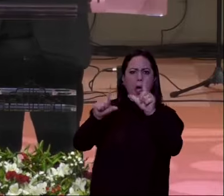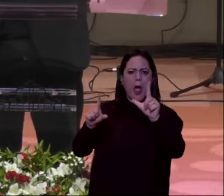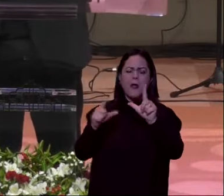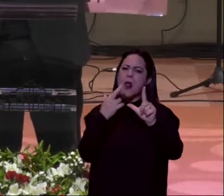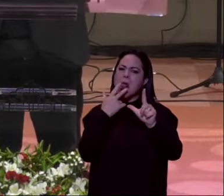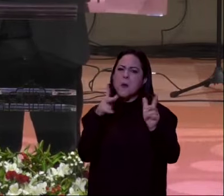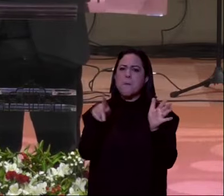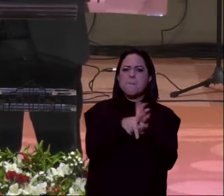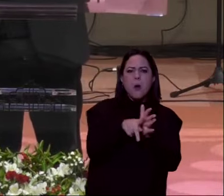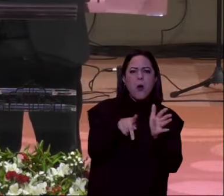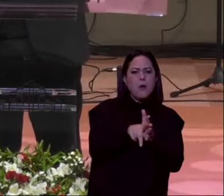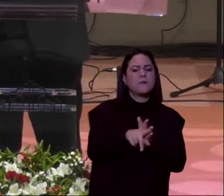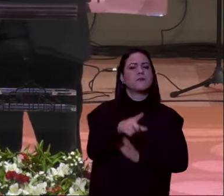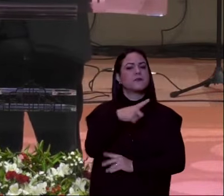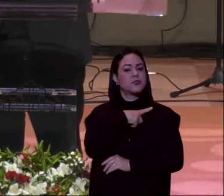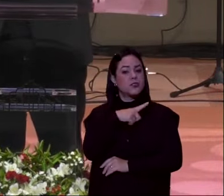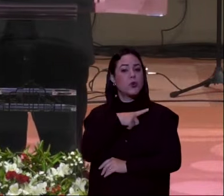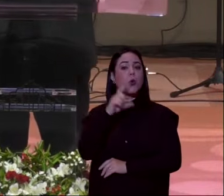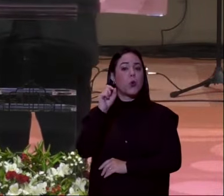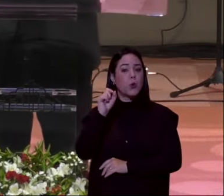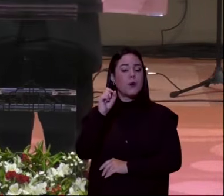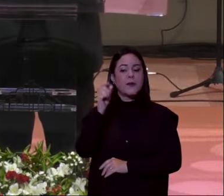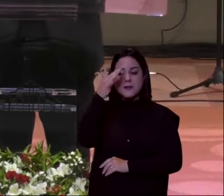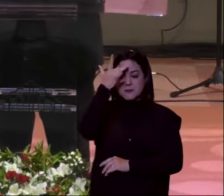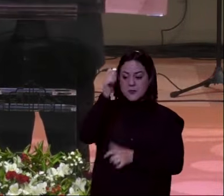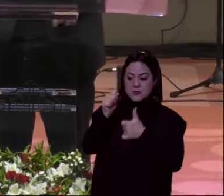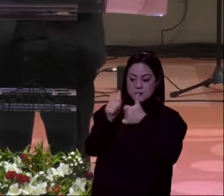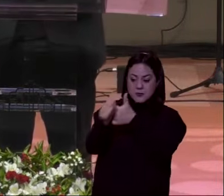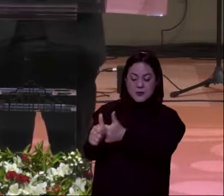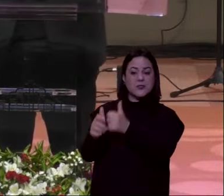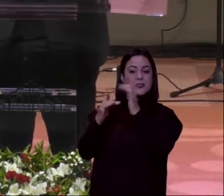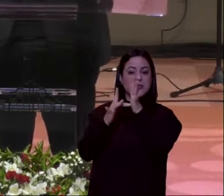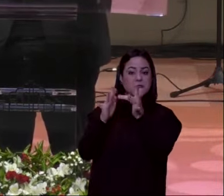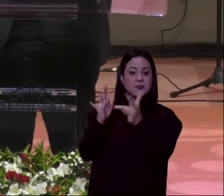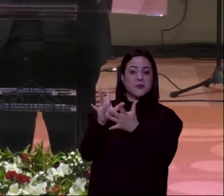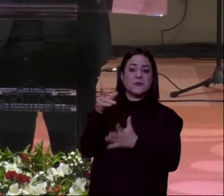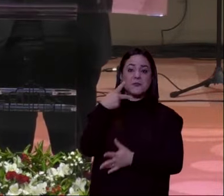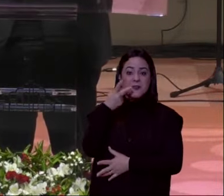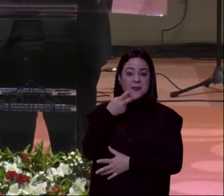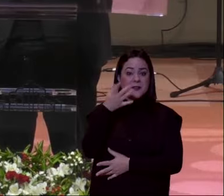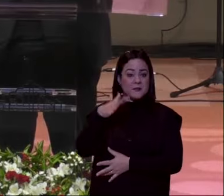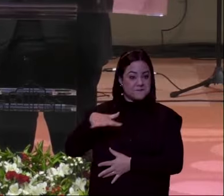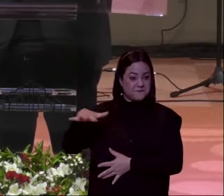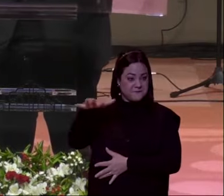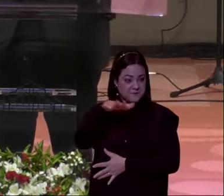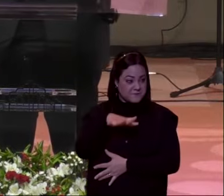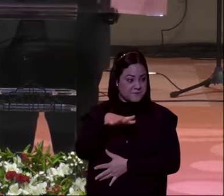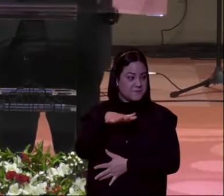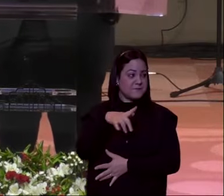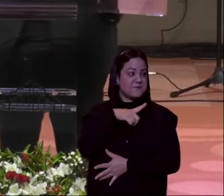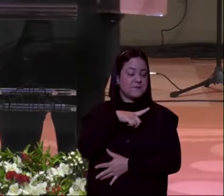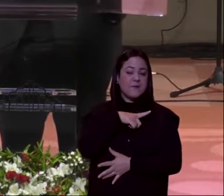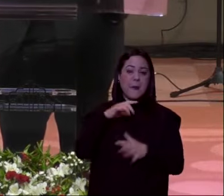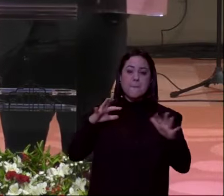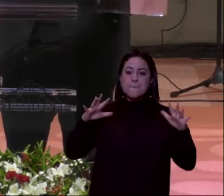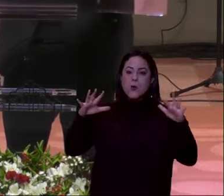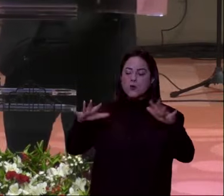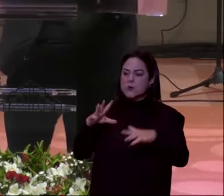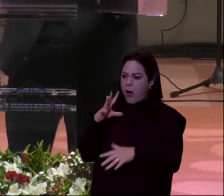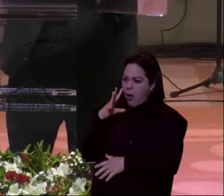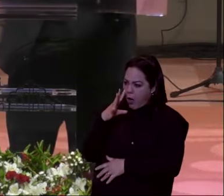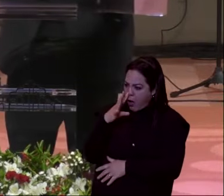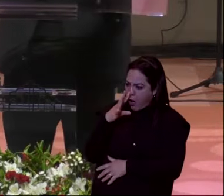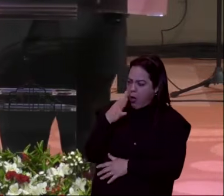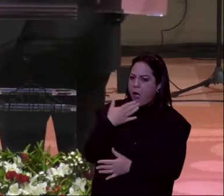sua própria língua o que os seguidores de Jesus estavam dizendo. E a multidão ficou admirada e